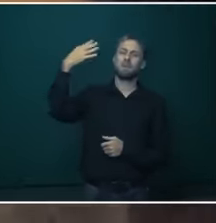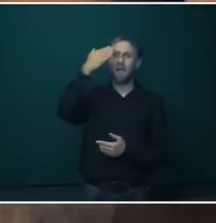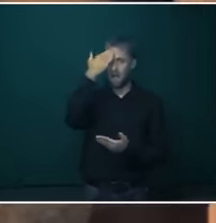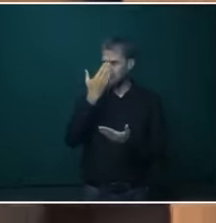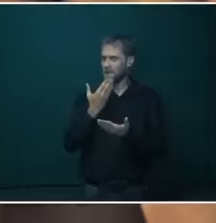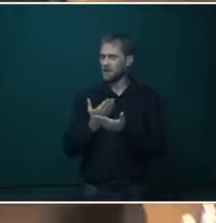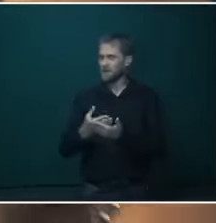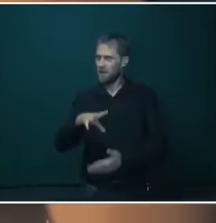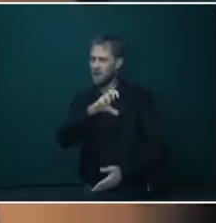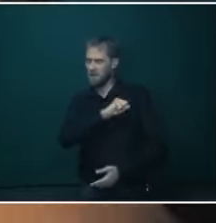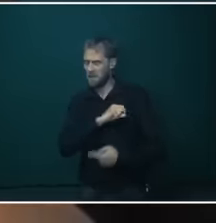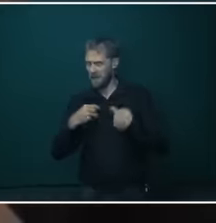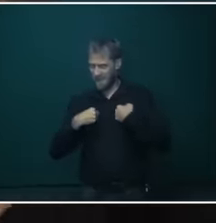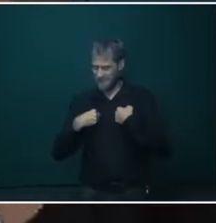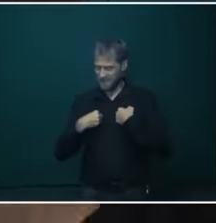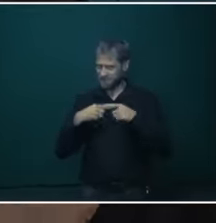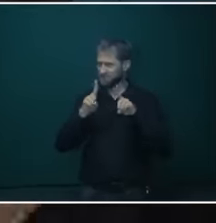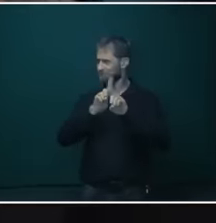acredita no